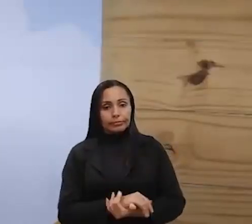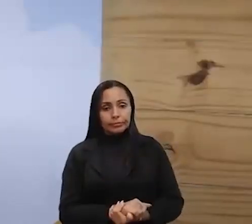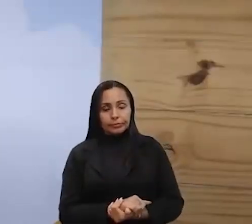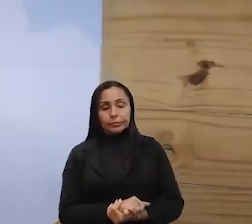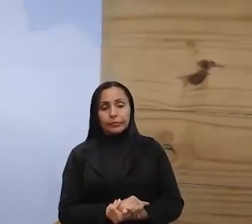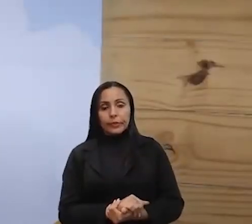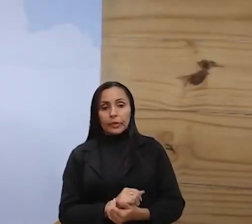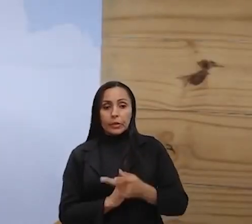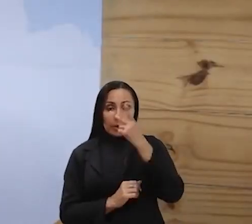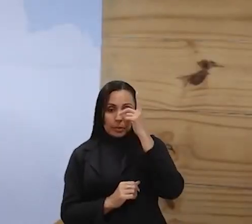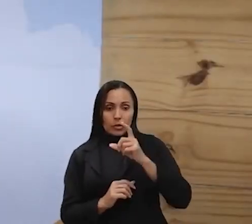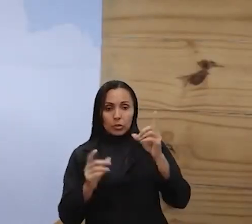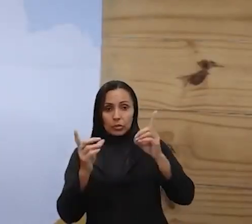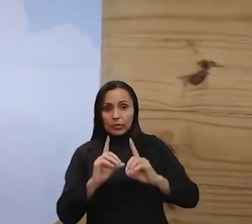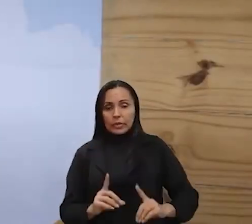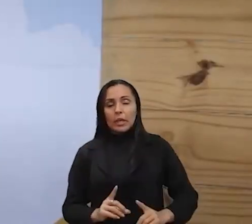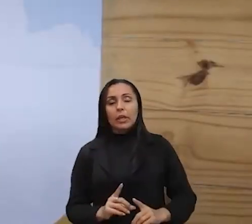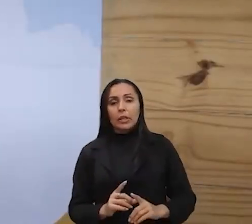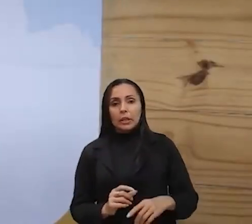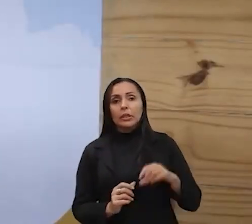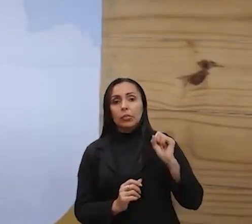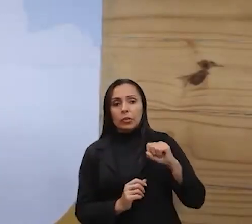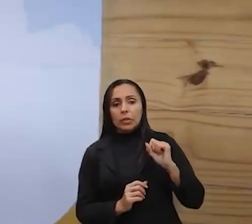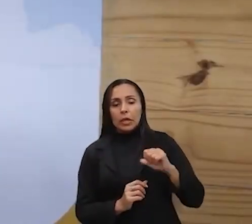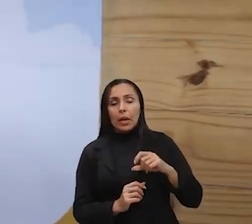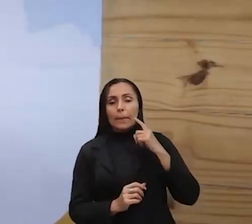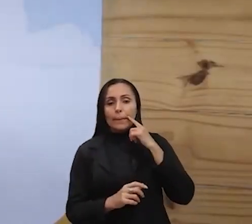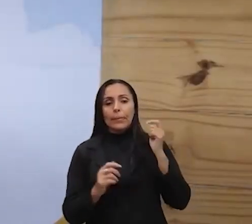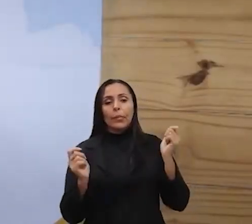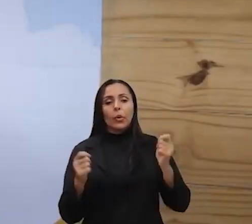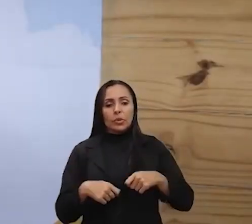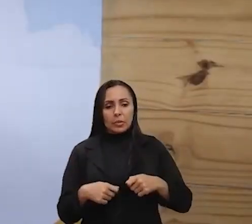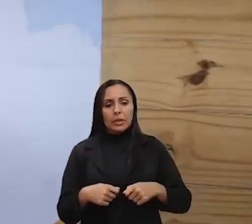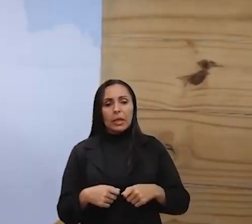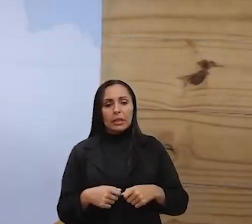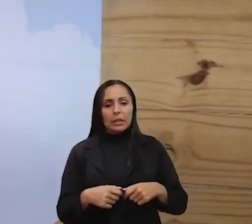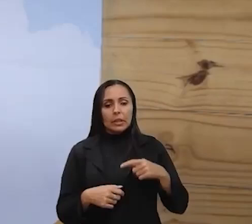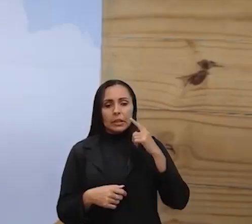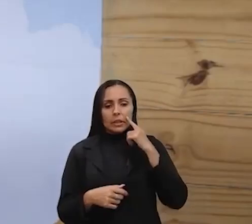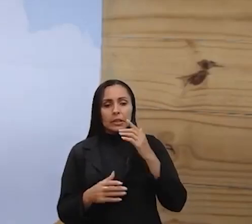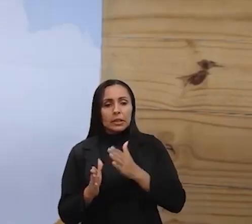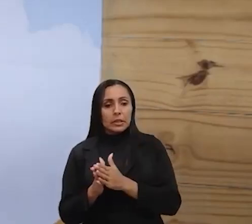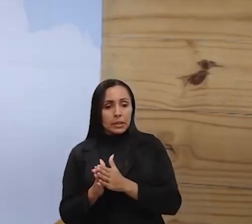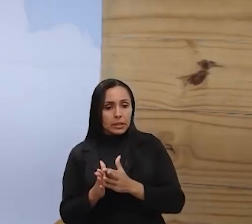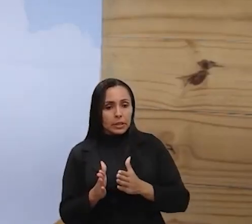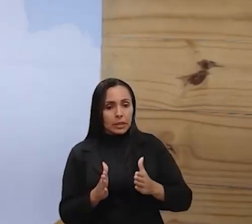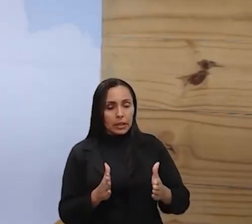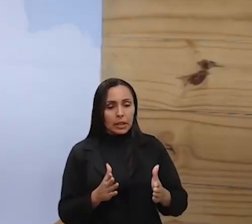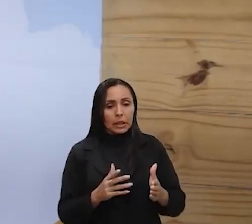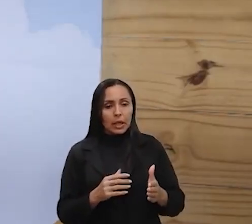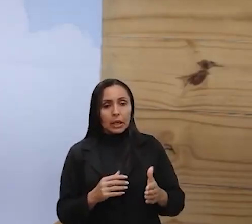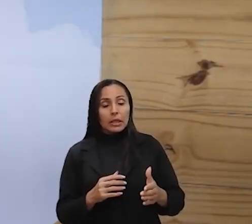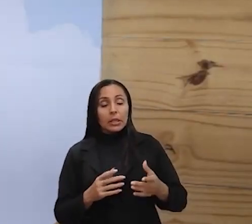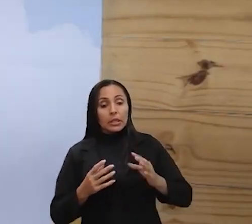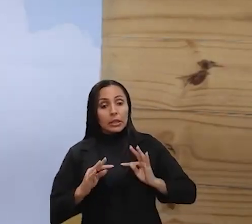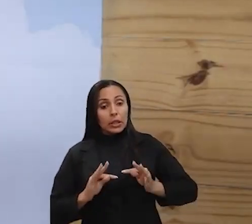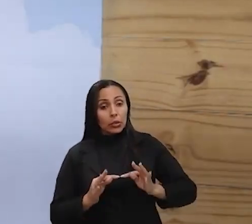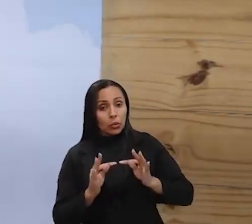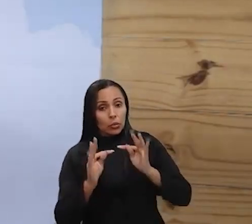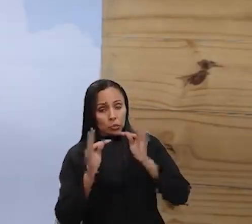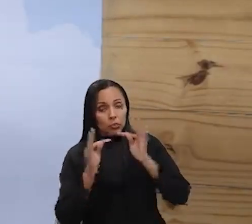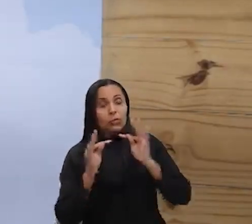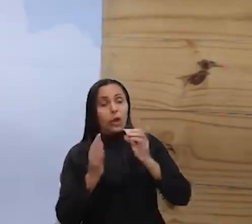com deficiência. Então existe sim a possibilidade de colocar essas tecnologias